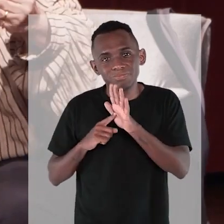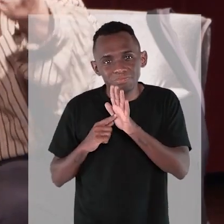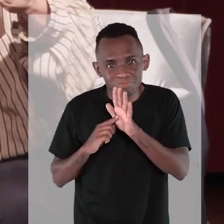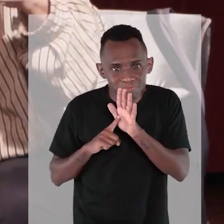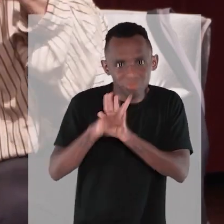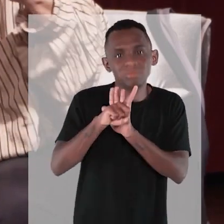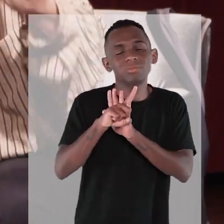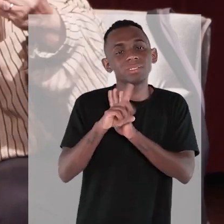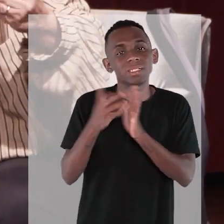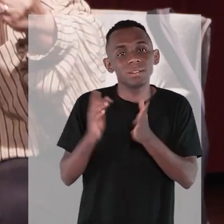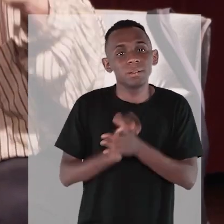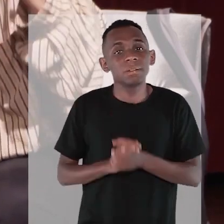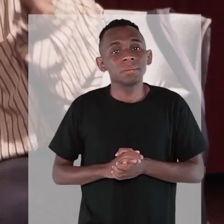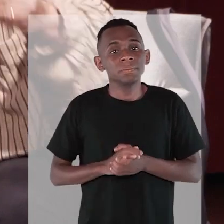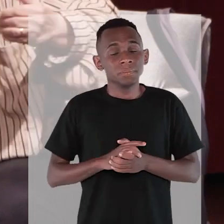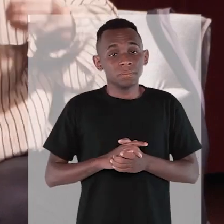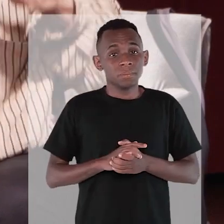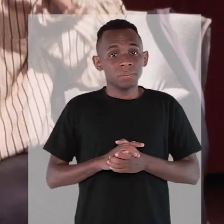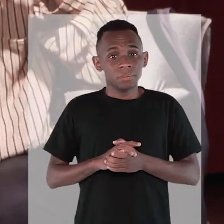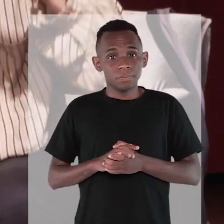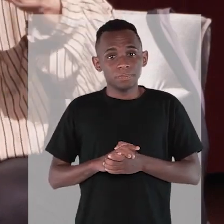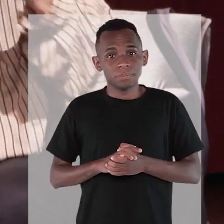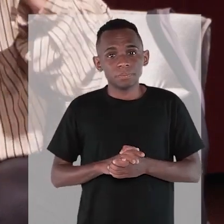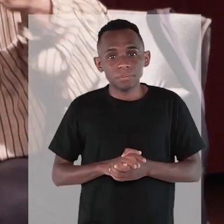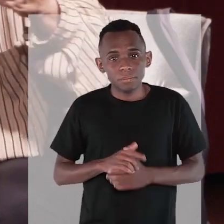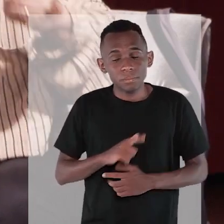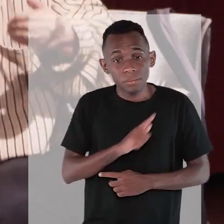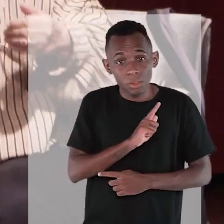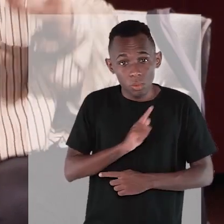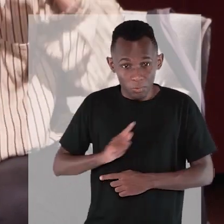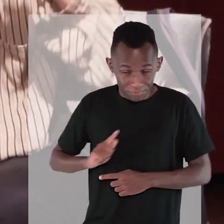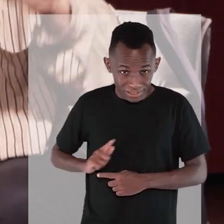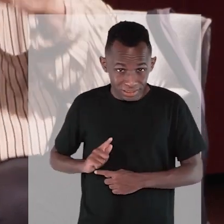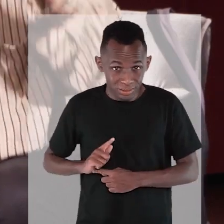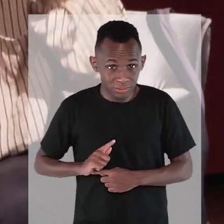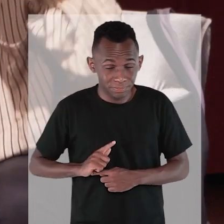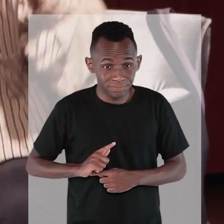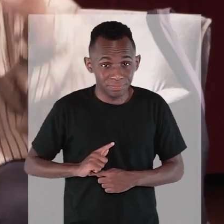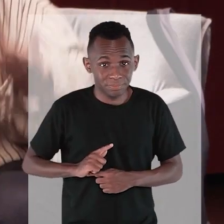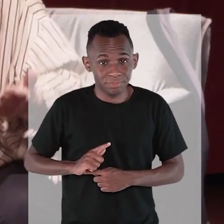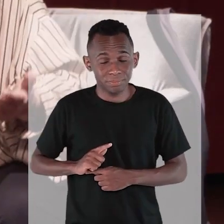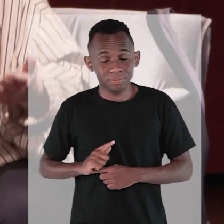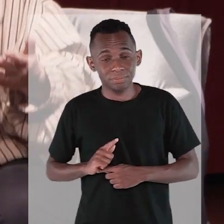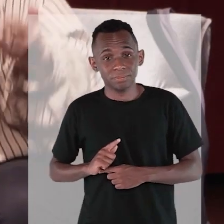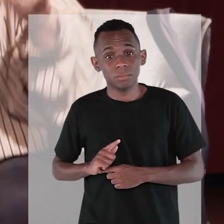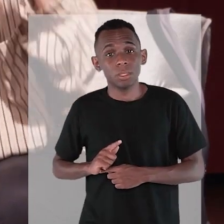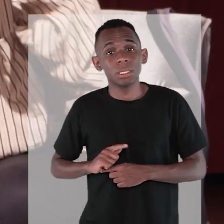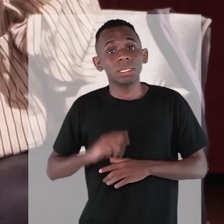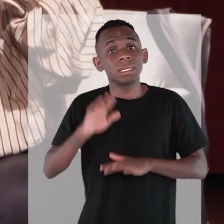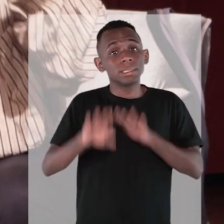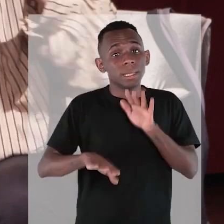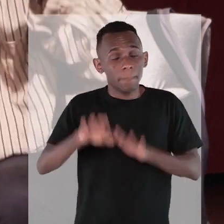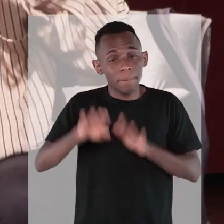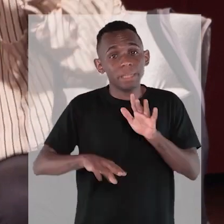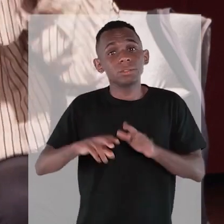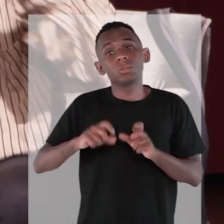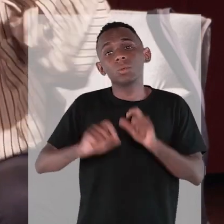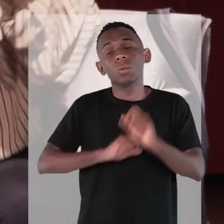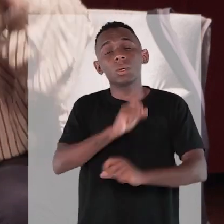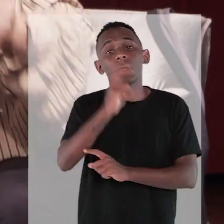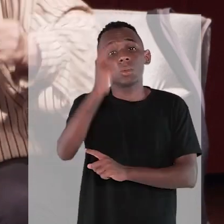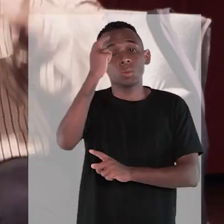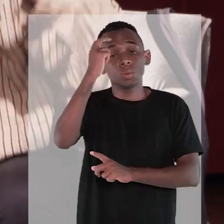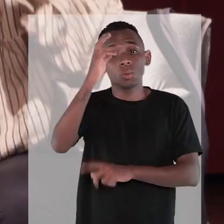Num país, num governo que depende, a cultura brasileira depende muito de que ela